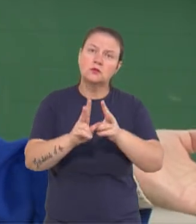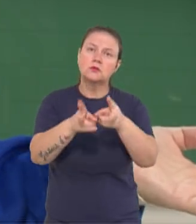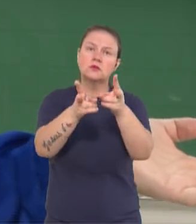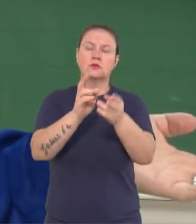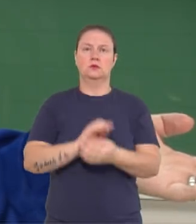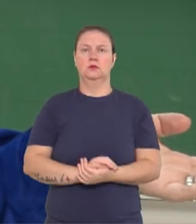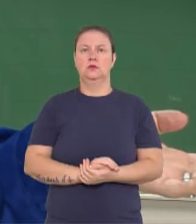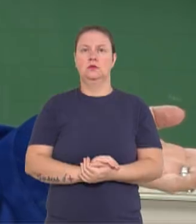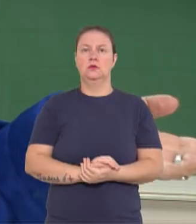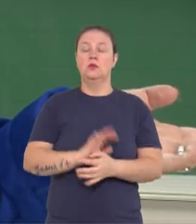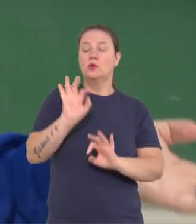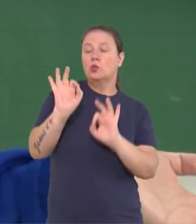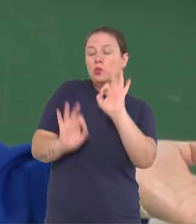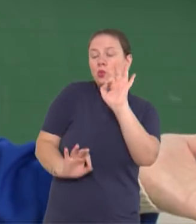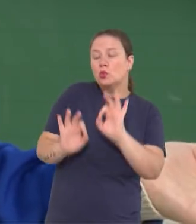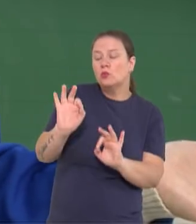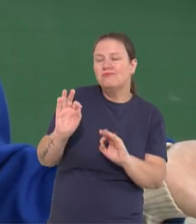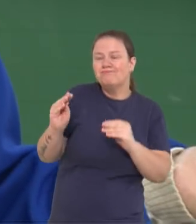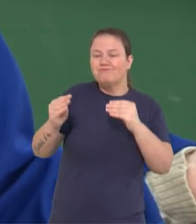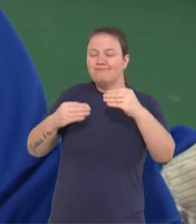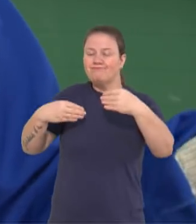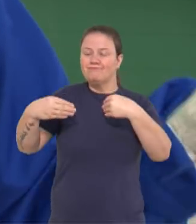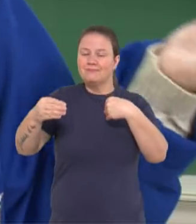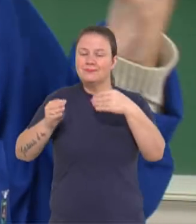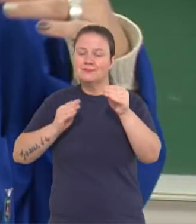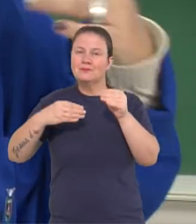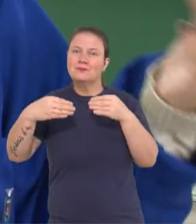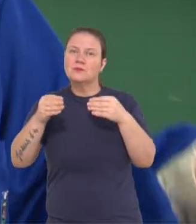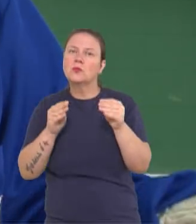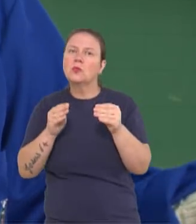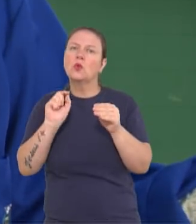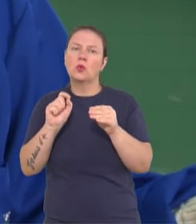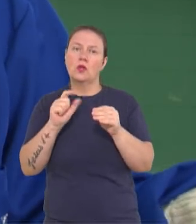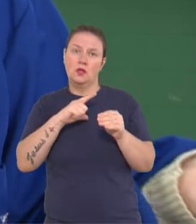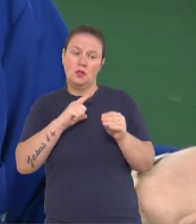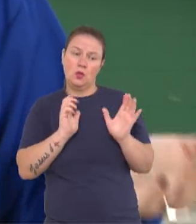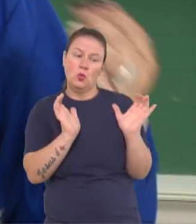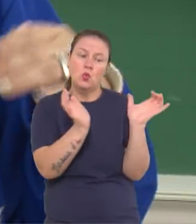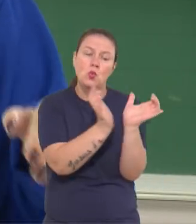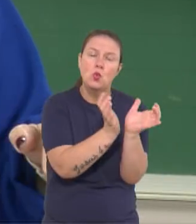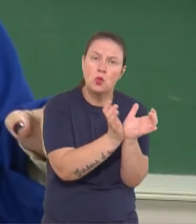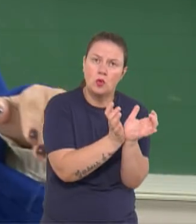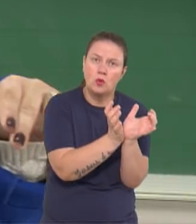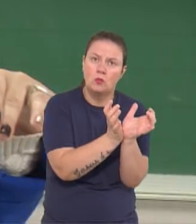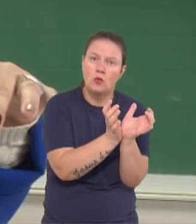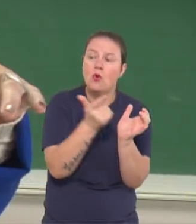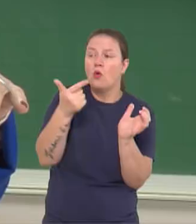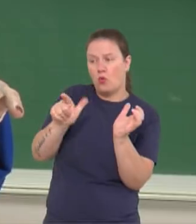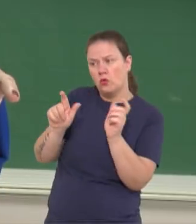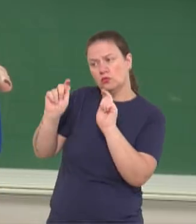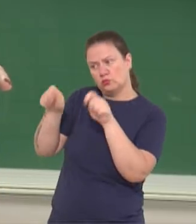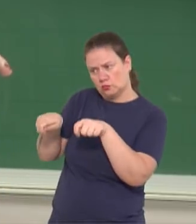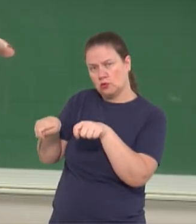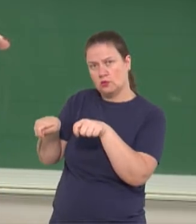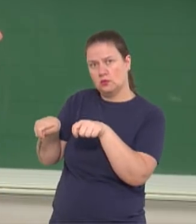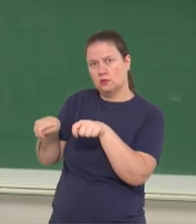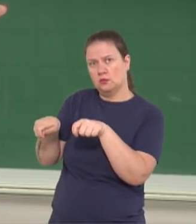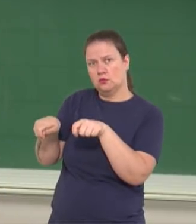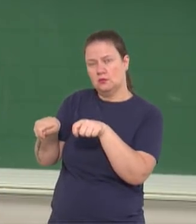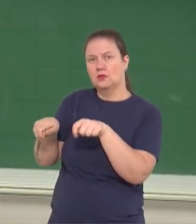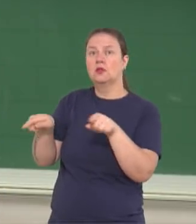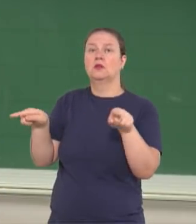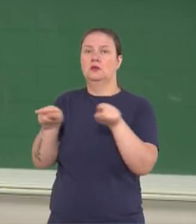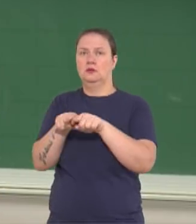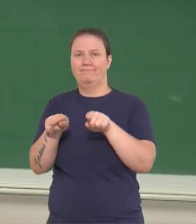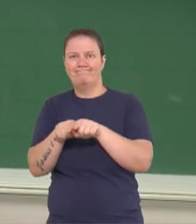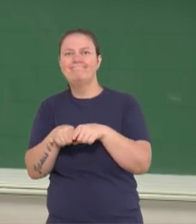de flexibilização da quarentena, ele atinge a algumas pessoas, não todas, porque senão a gente